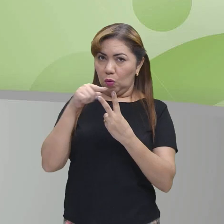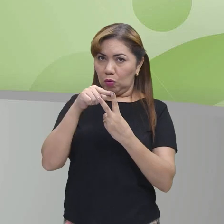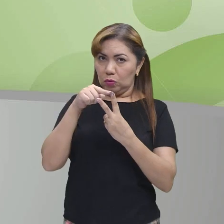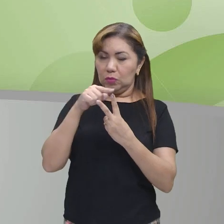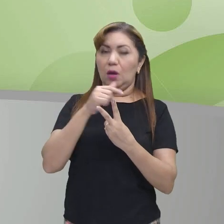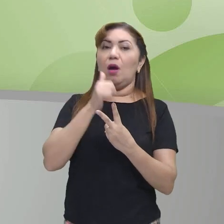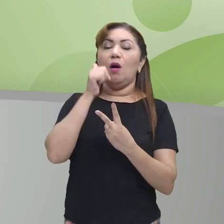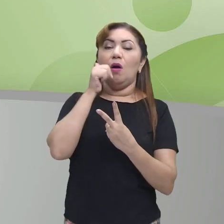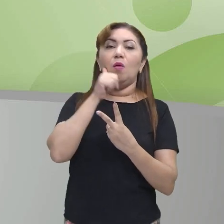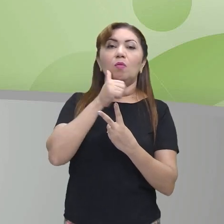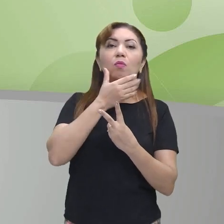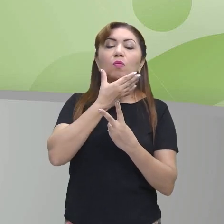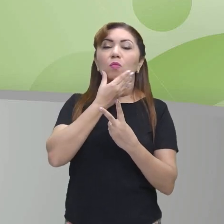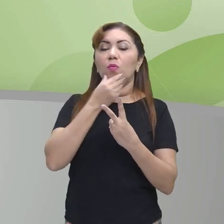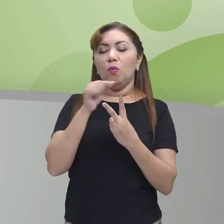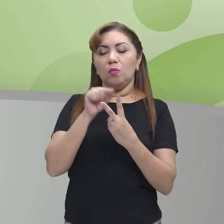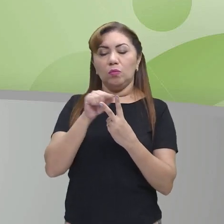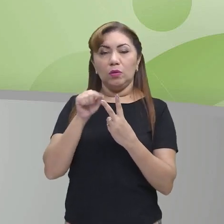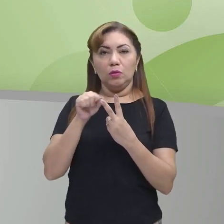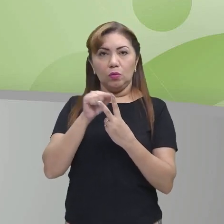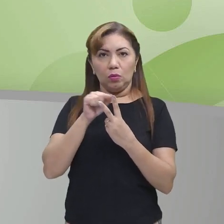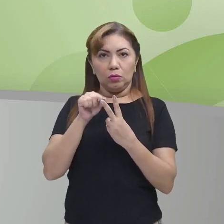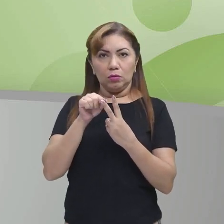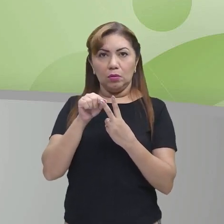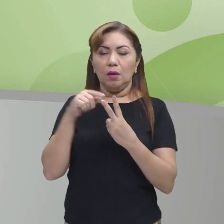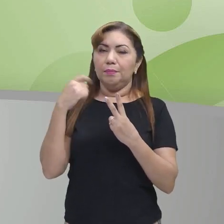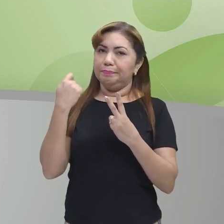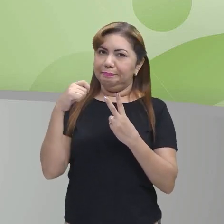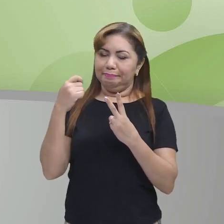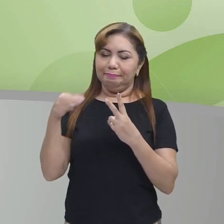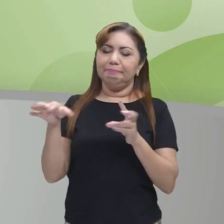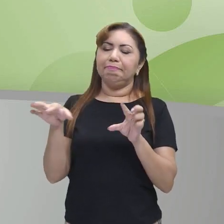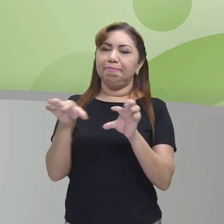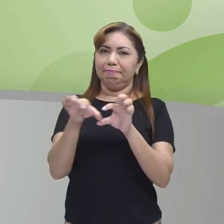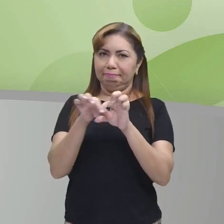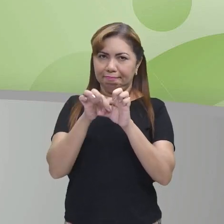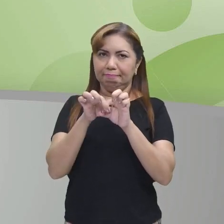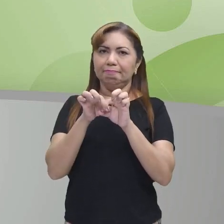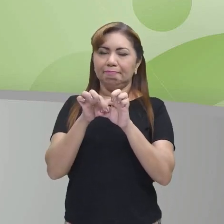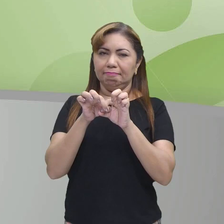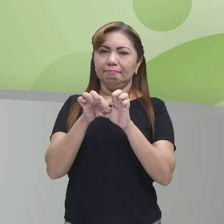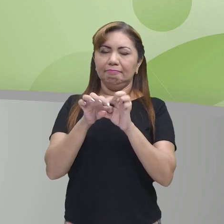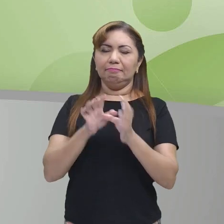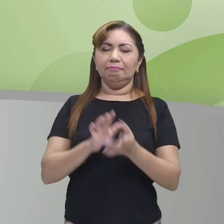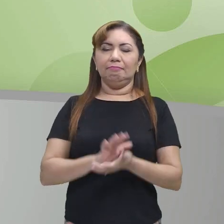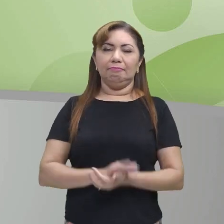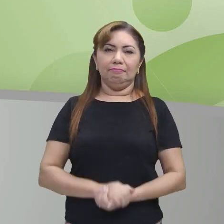a fecundação. E é o que nós vamos ver agora